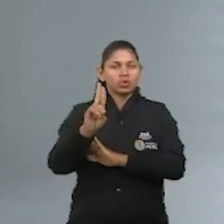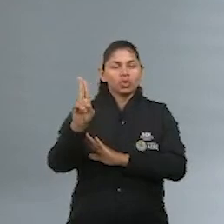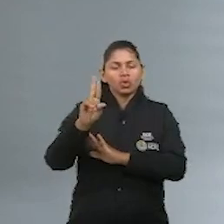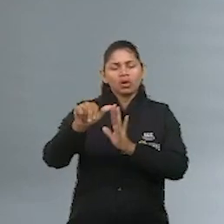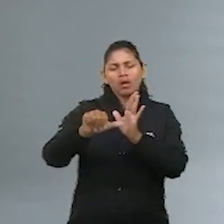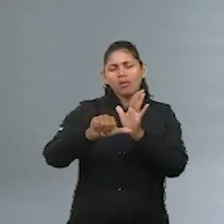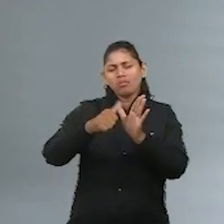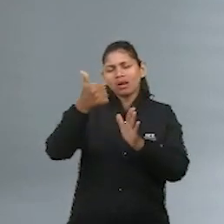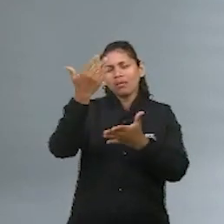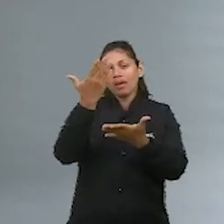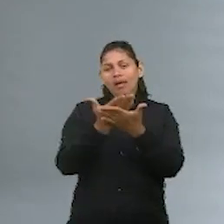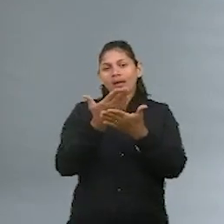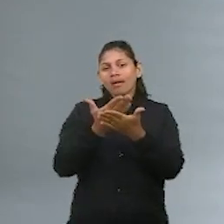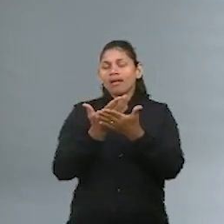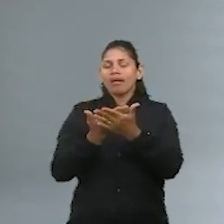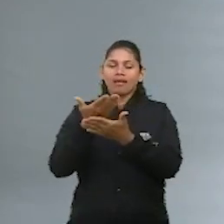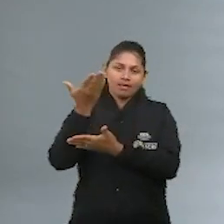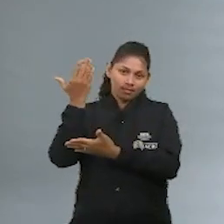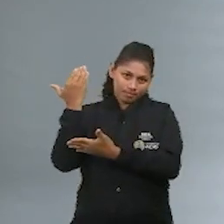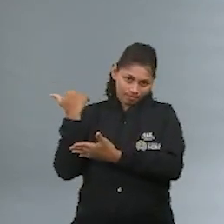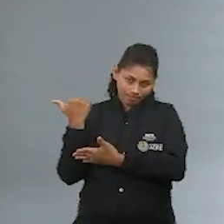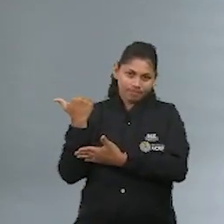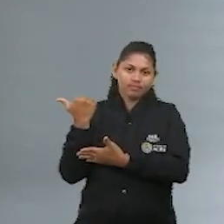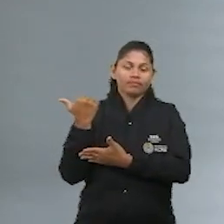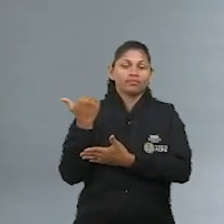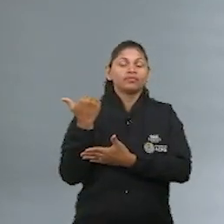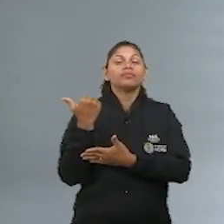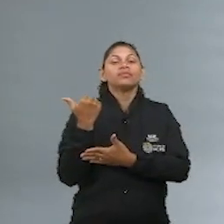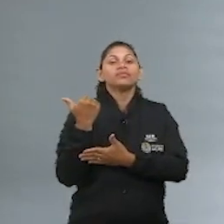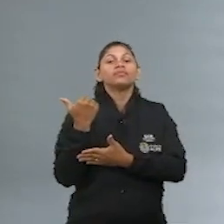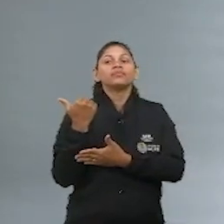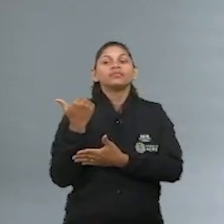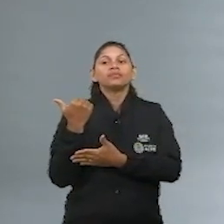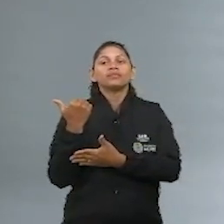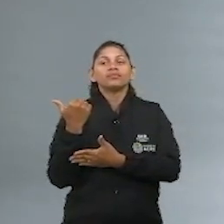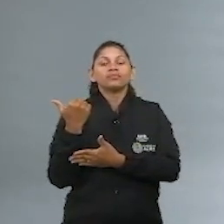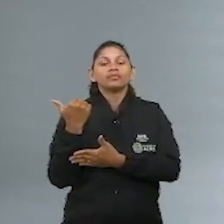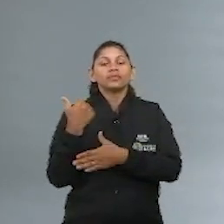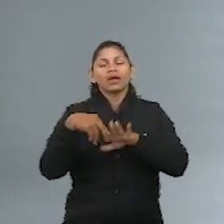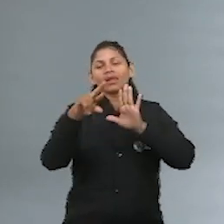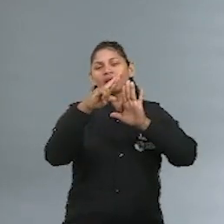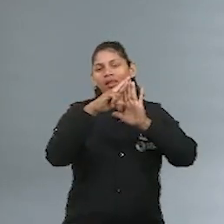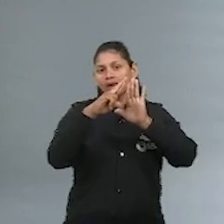aulas no circuito elétrico. Aqui, na lei de